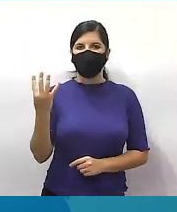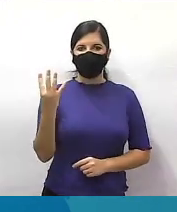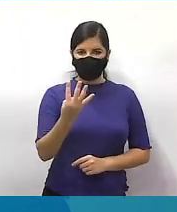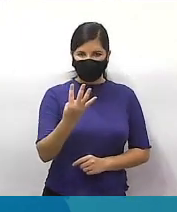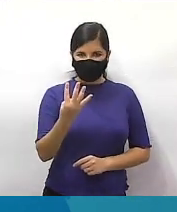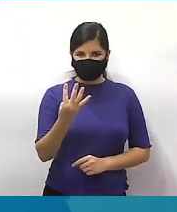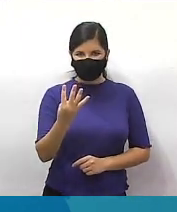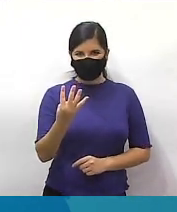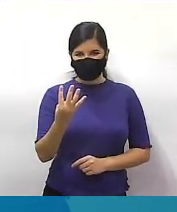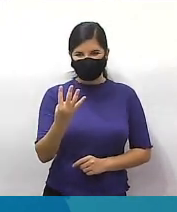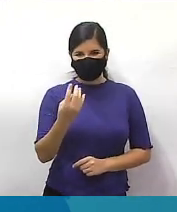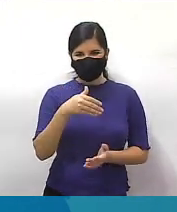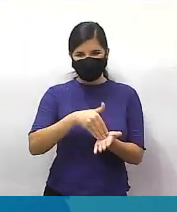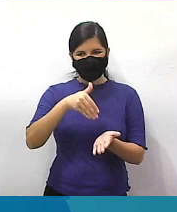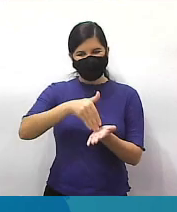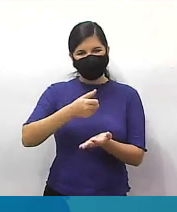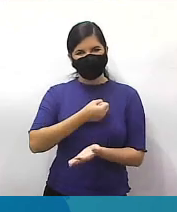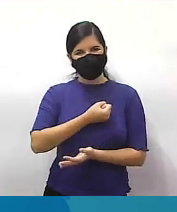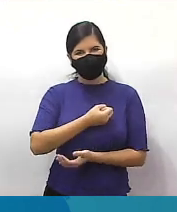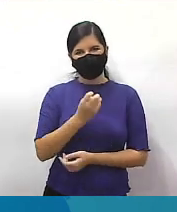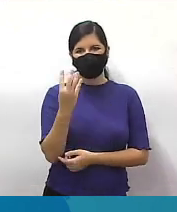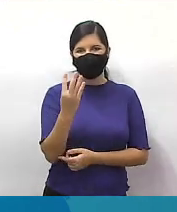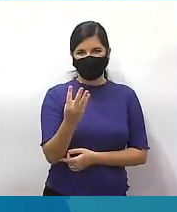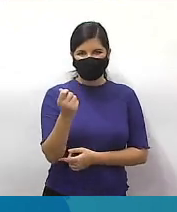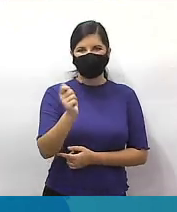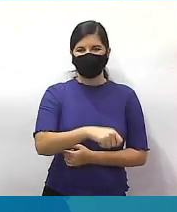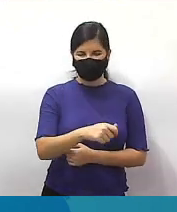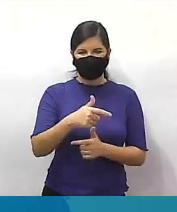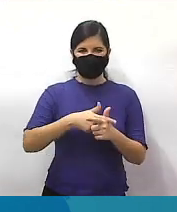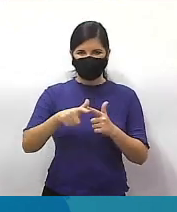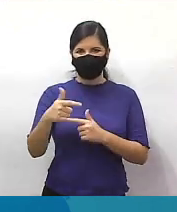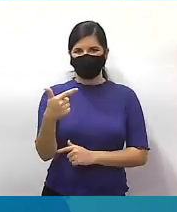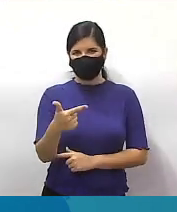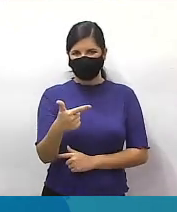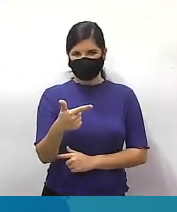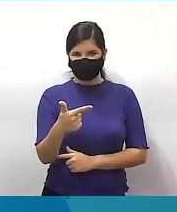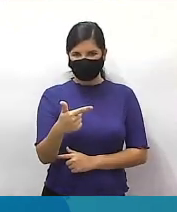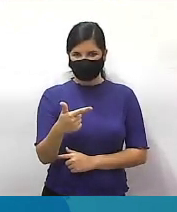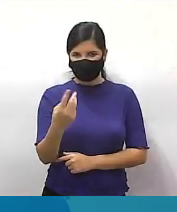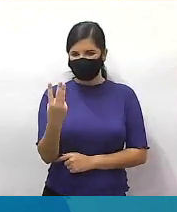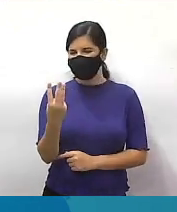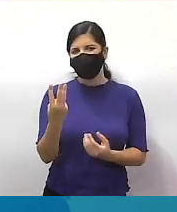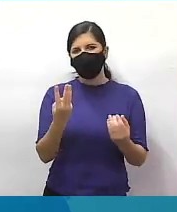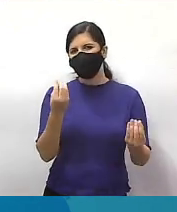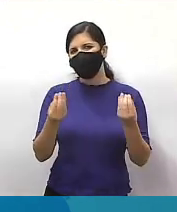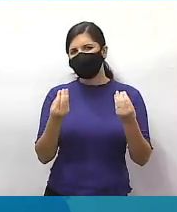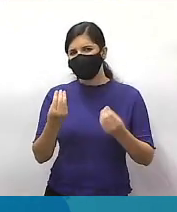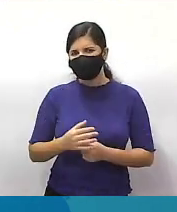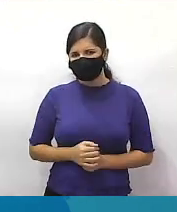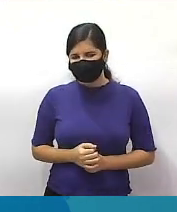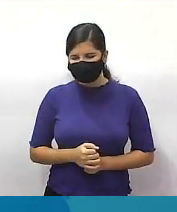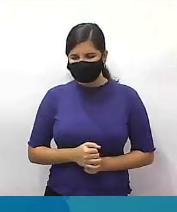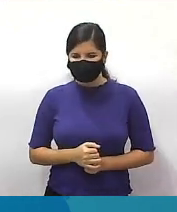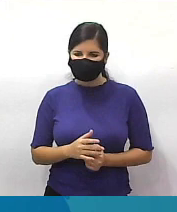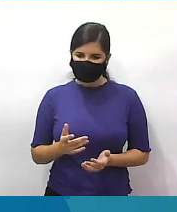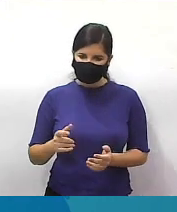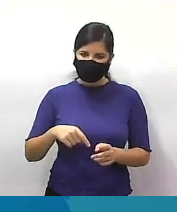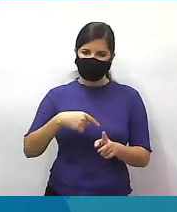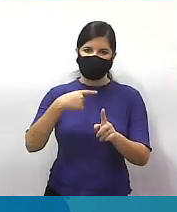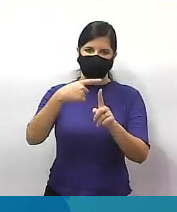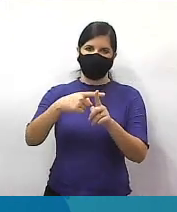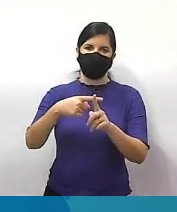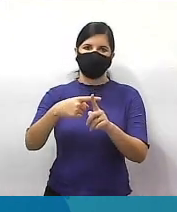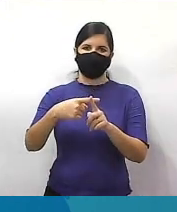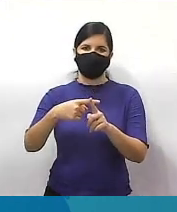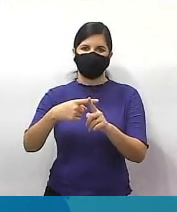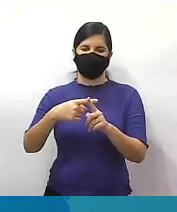é 4. Então, eu já sei que é divisível por 2. E por 3, como é que eu faço, professor? Soma